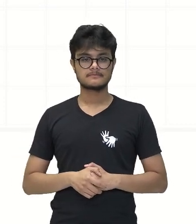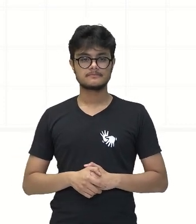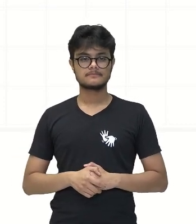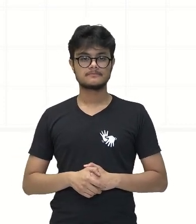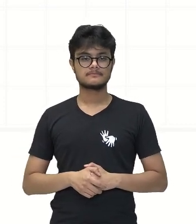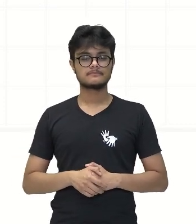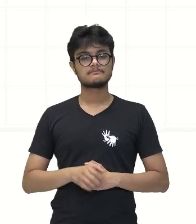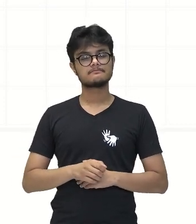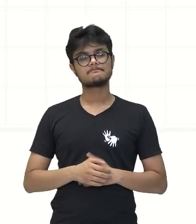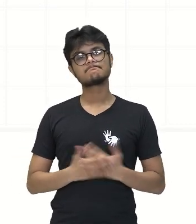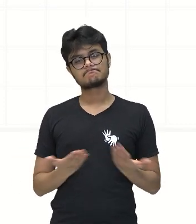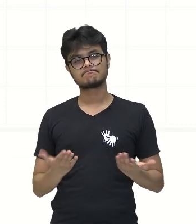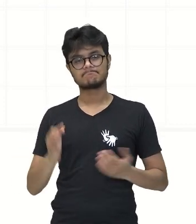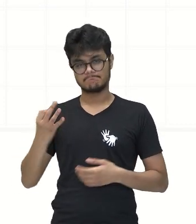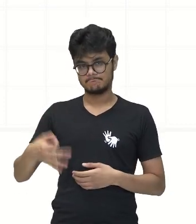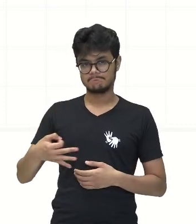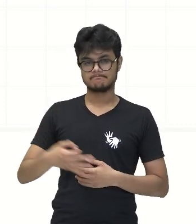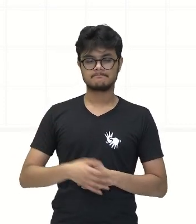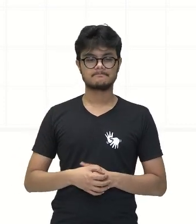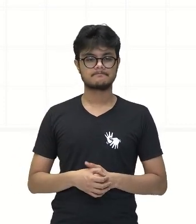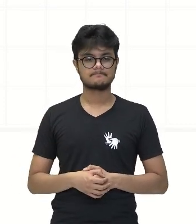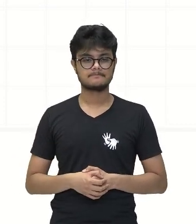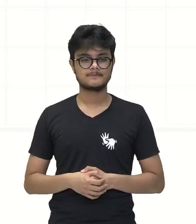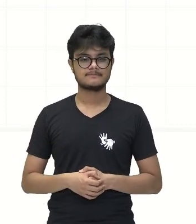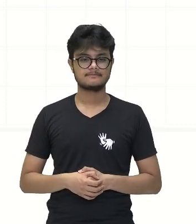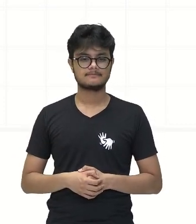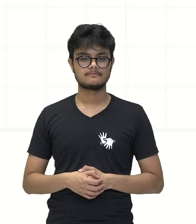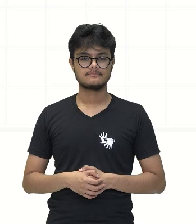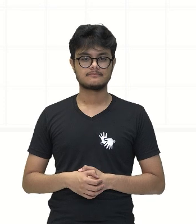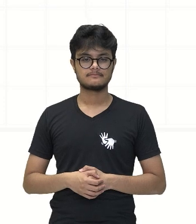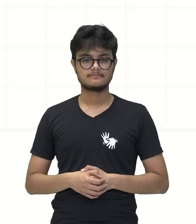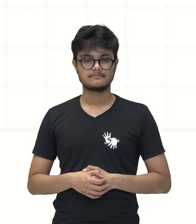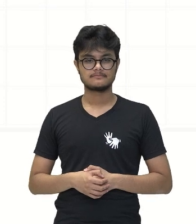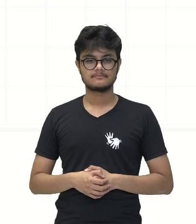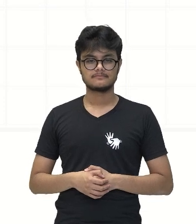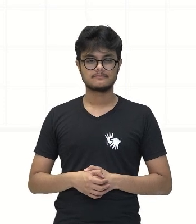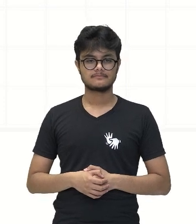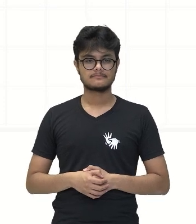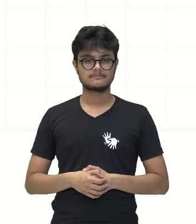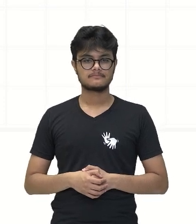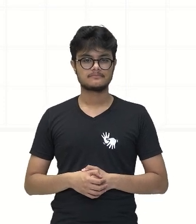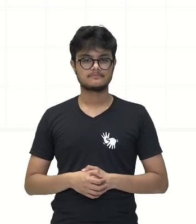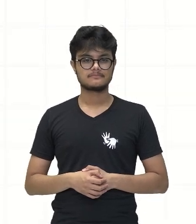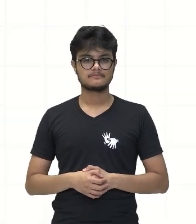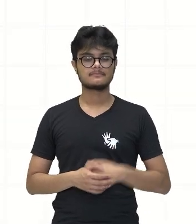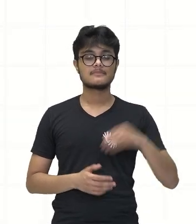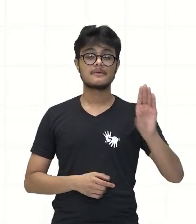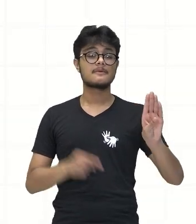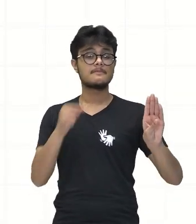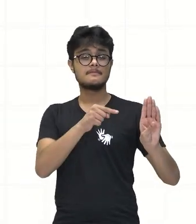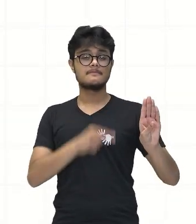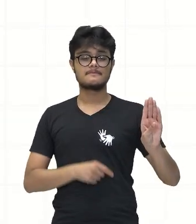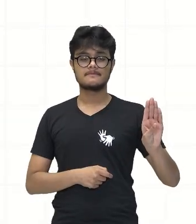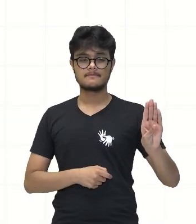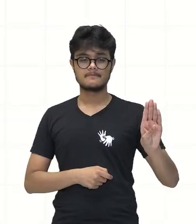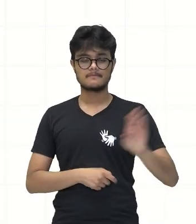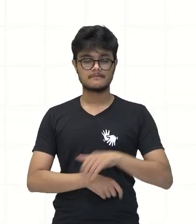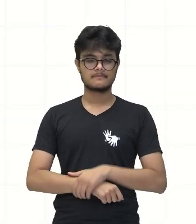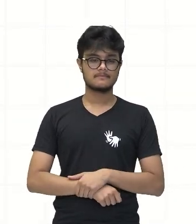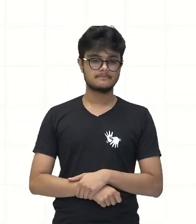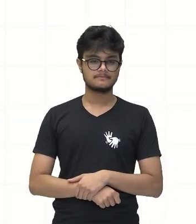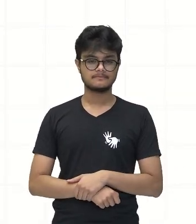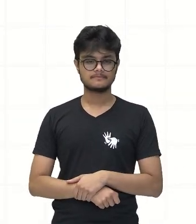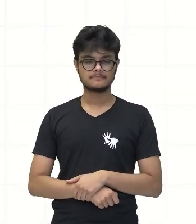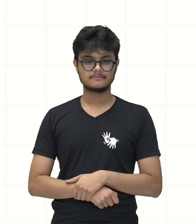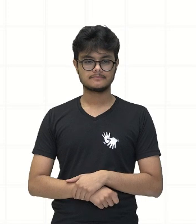de cabeça, é isso. Tudo bem? Muito bem. Então, vamos para o nosso exemplo B. Ó,